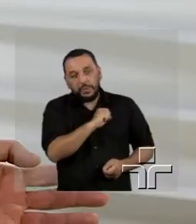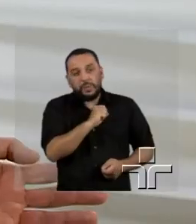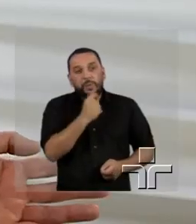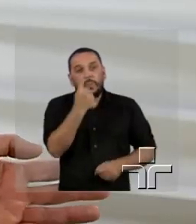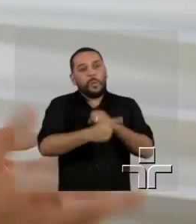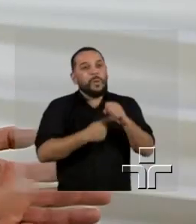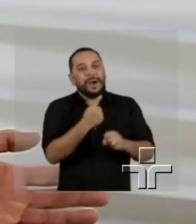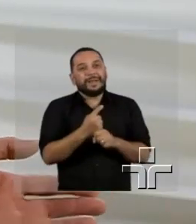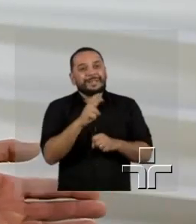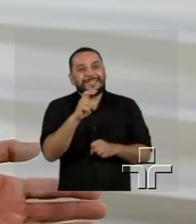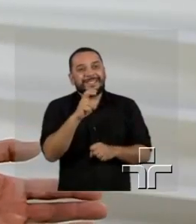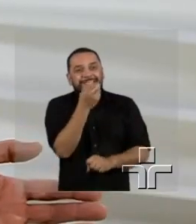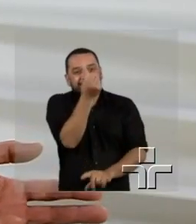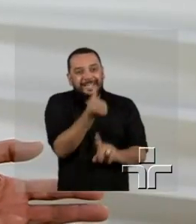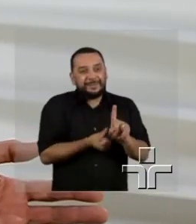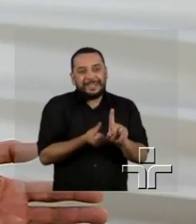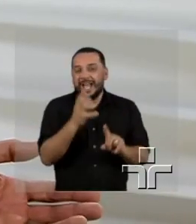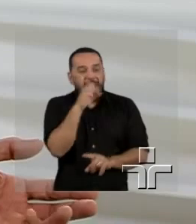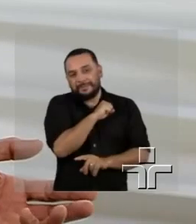assim como ele chega a colocar?